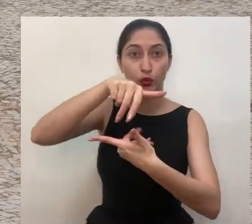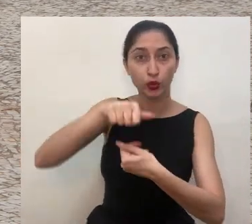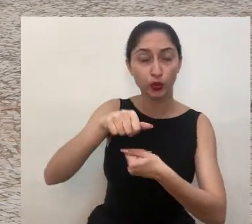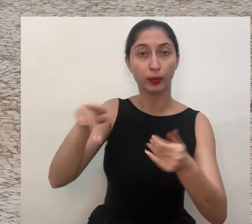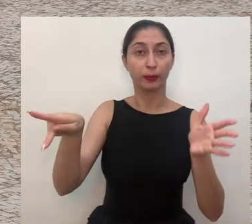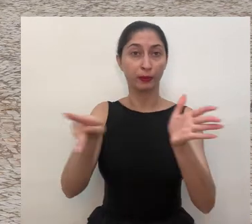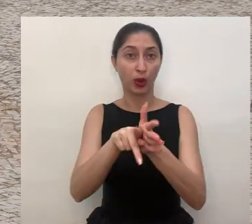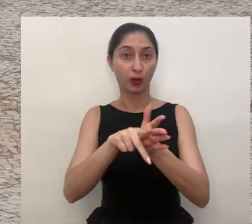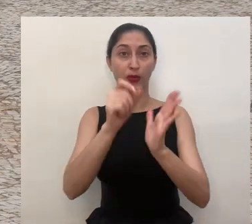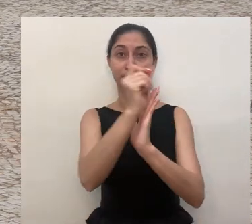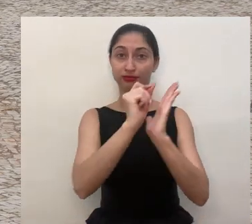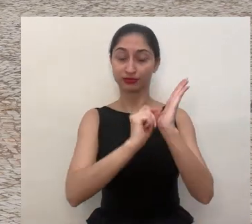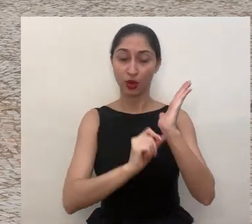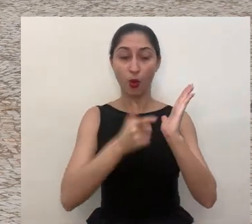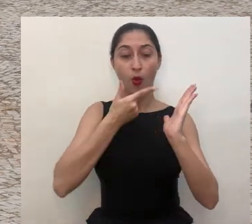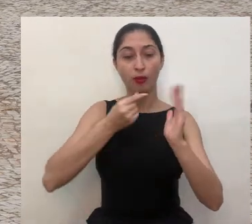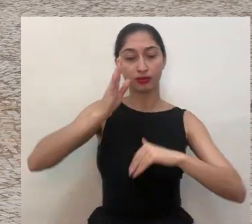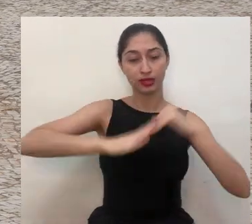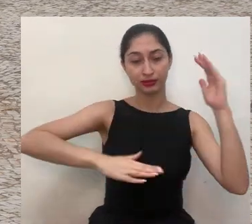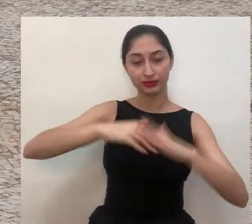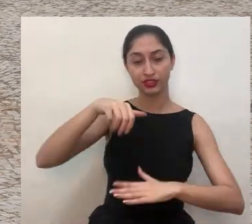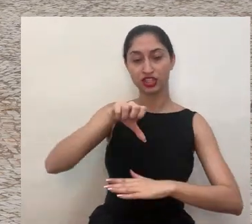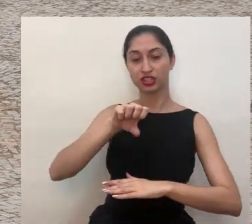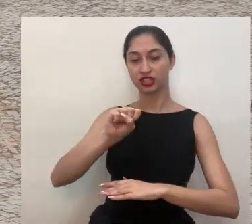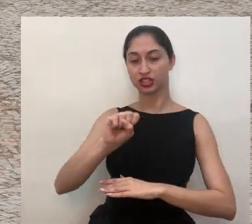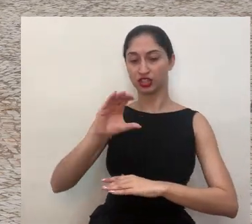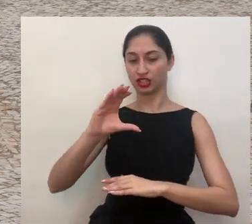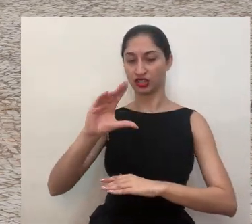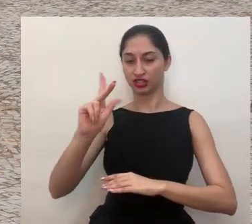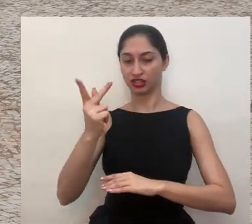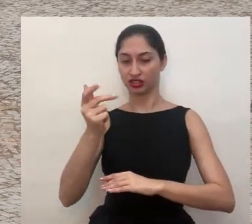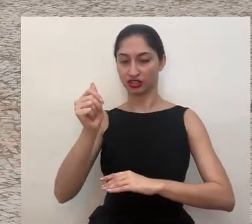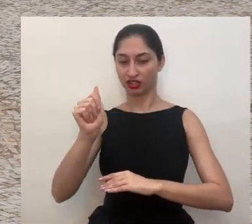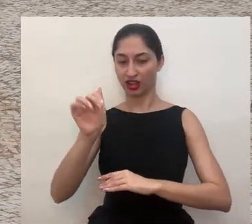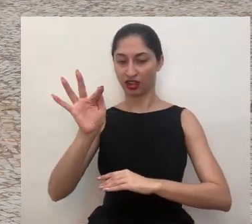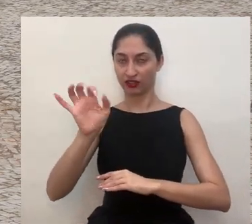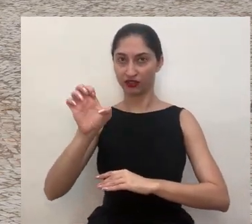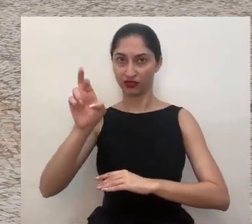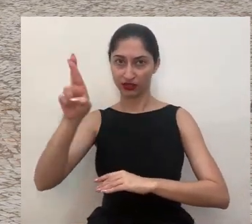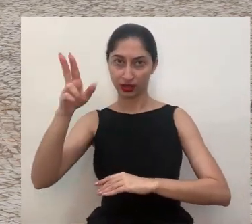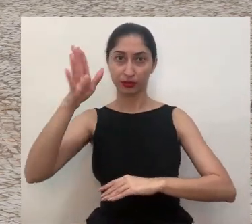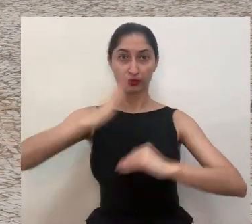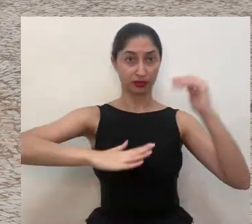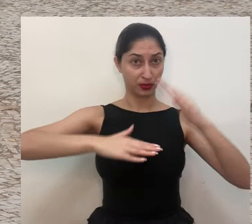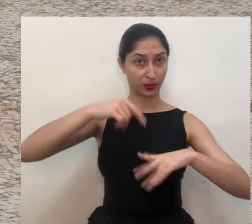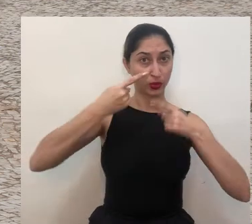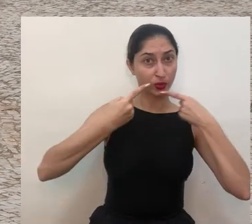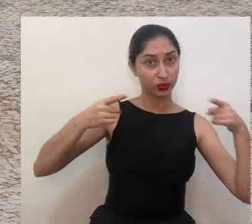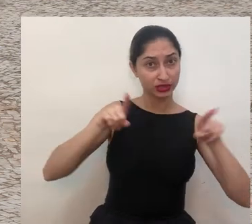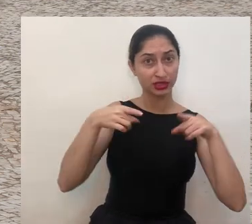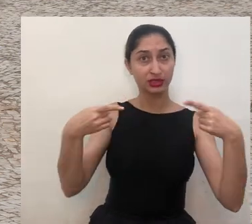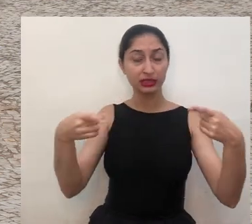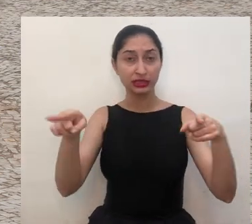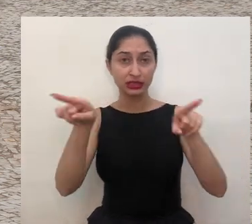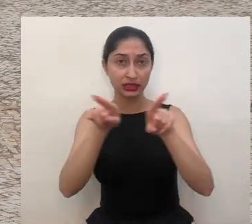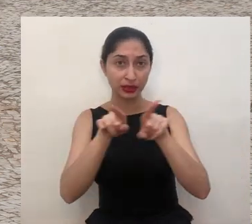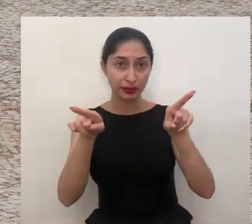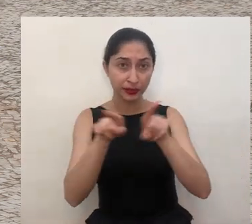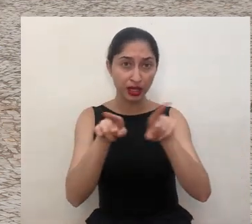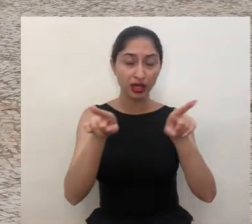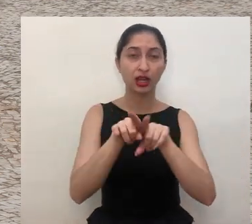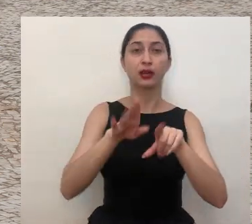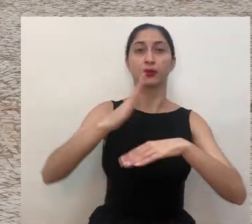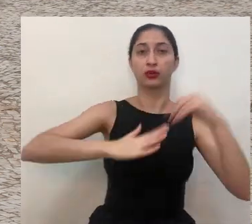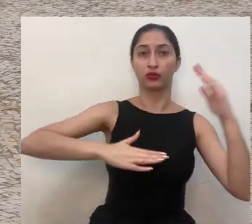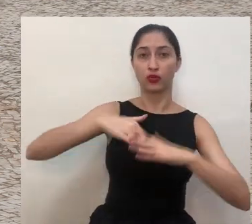escritor, educador ambiental e ambientalista canadense. Schafer buscava entender como os sons moldaram